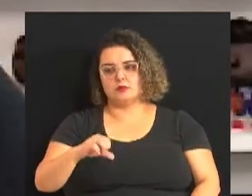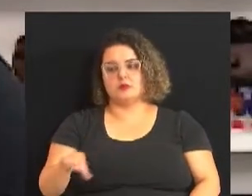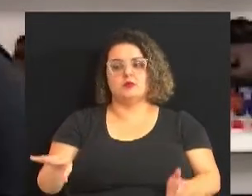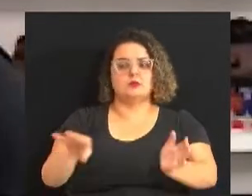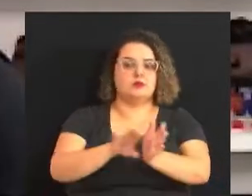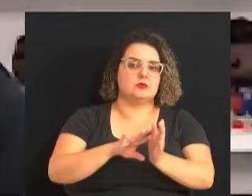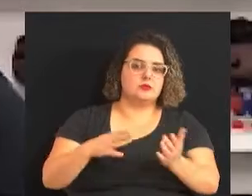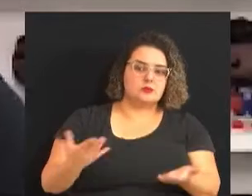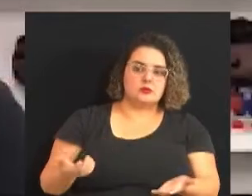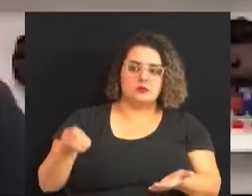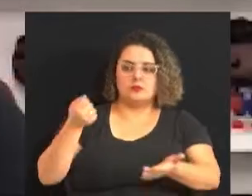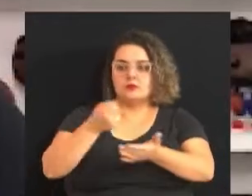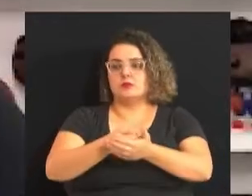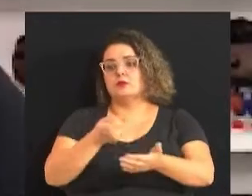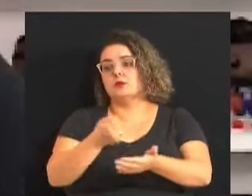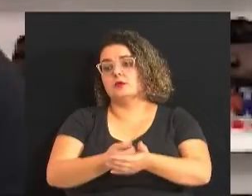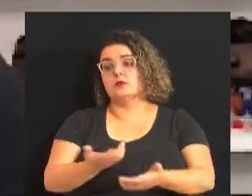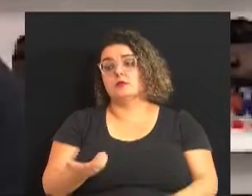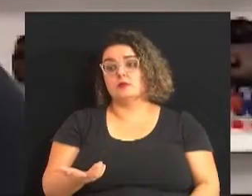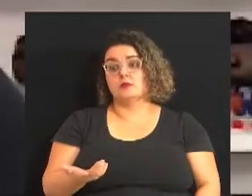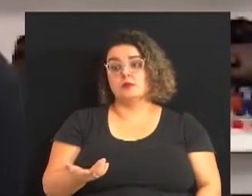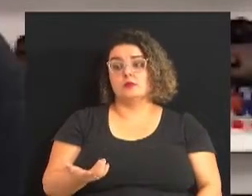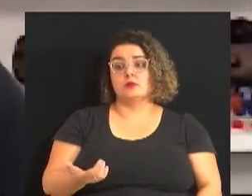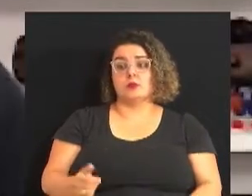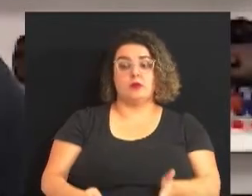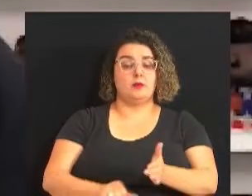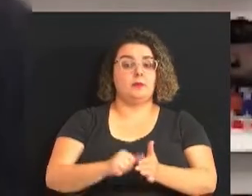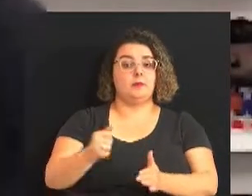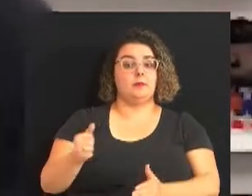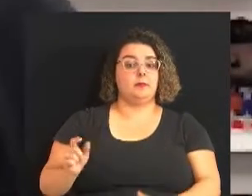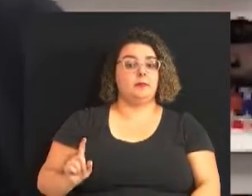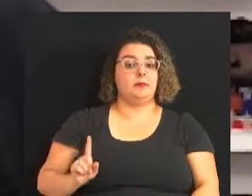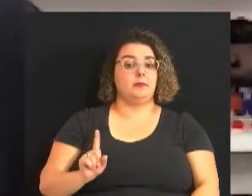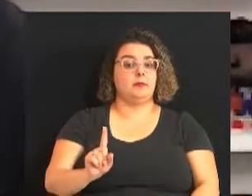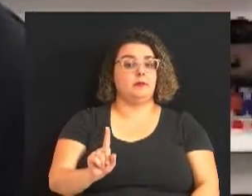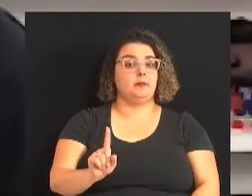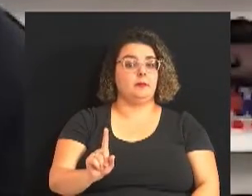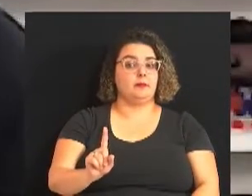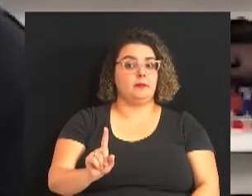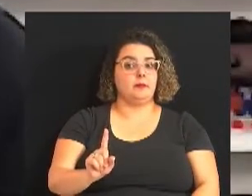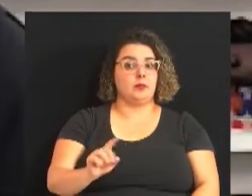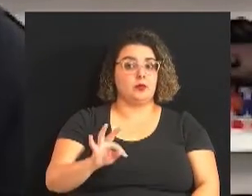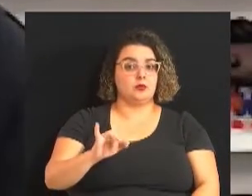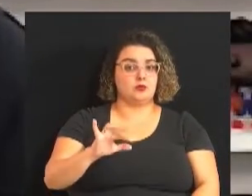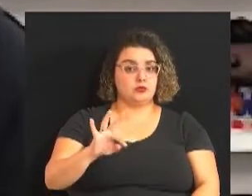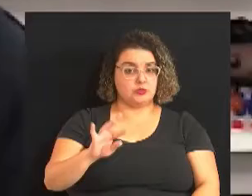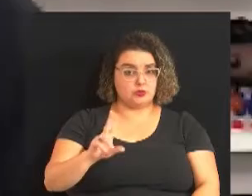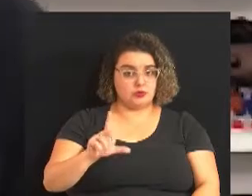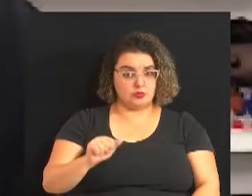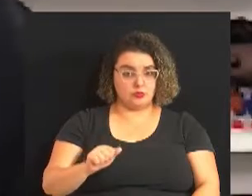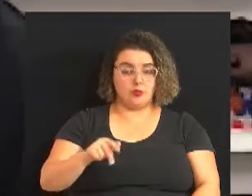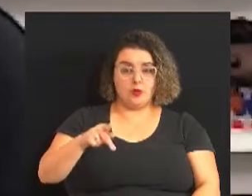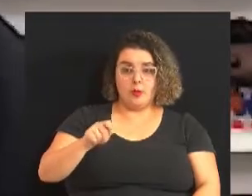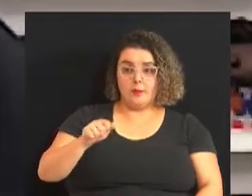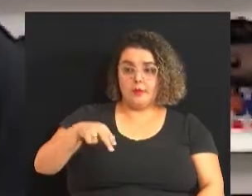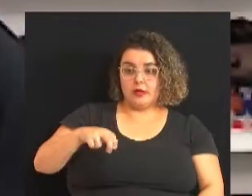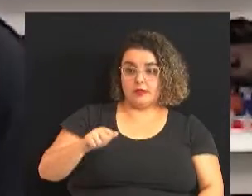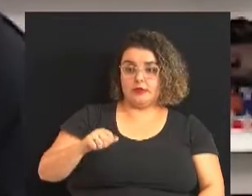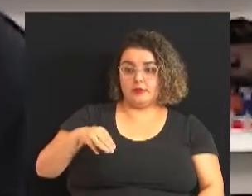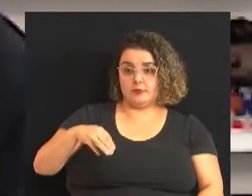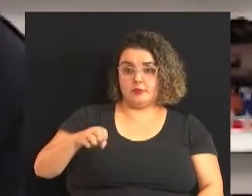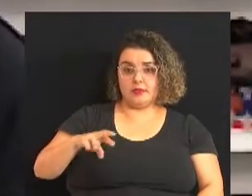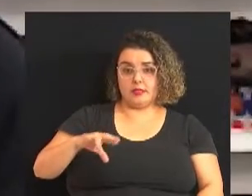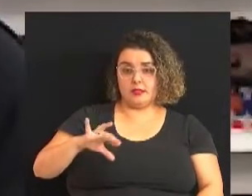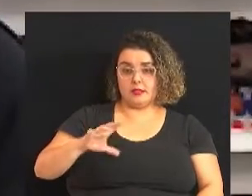a cobrança ela começa a existir, porque assim, a primeira imagem deixada foi um título pan-americano, que foi inesperado.